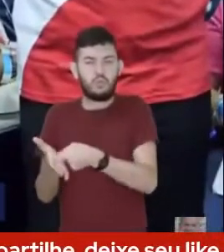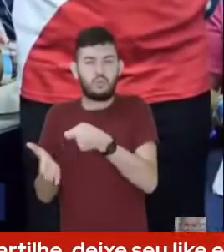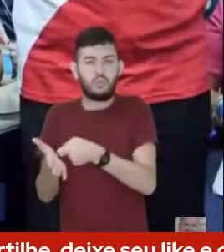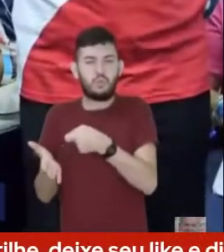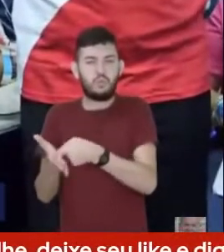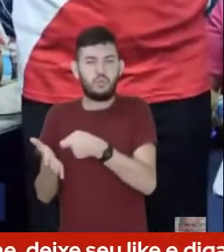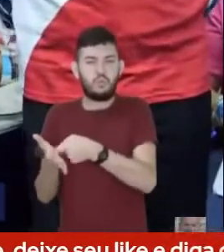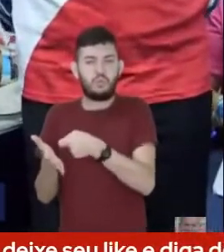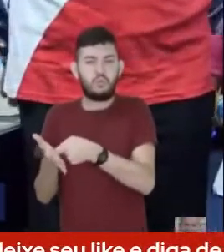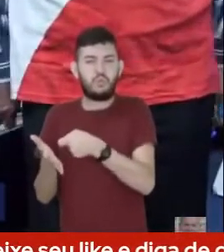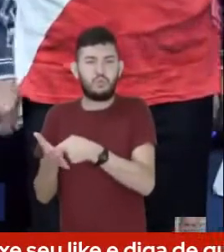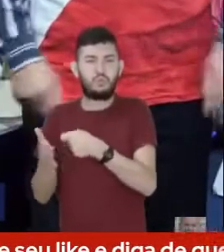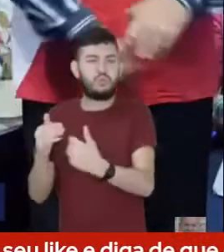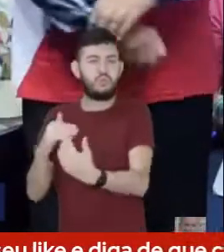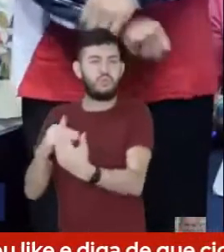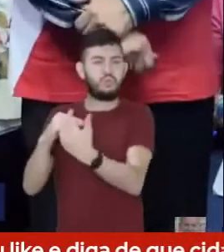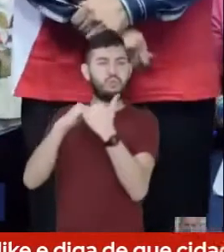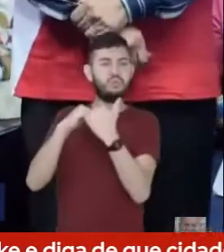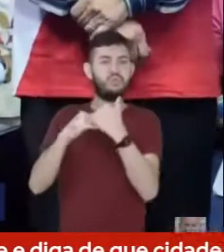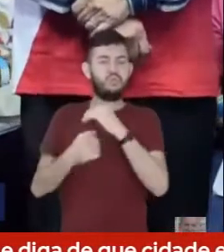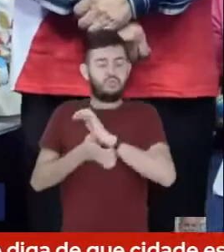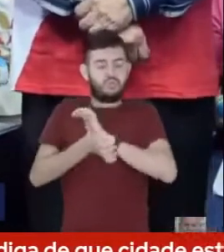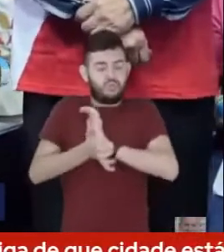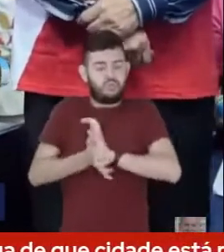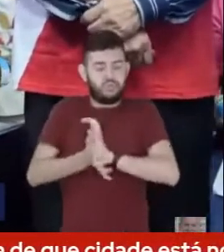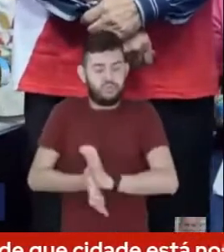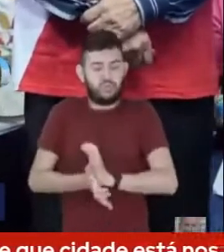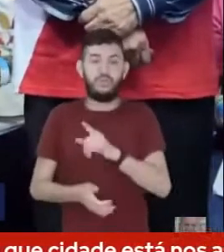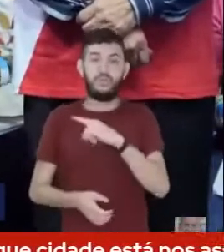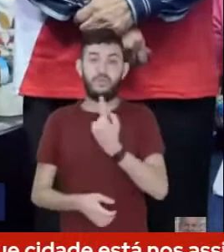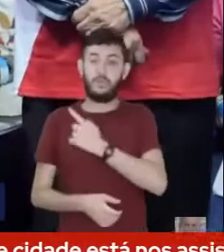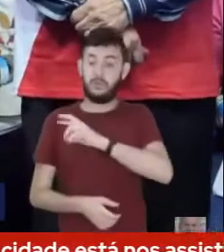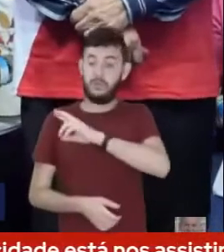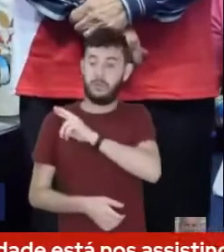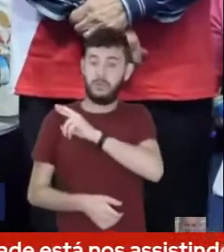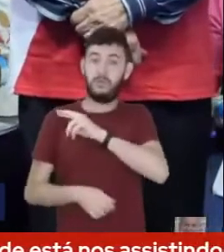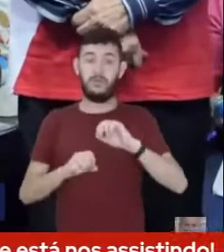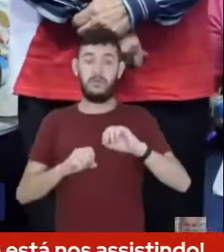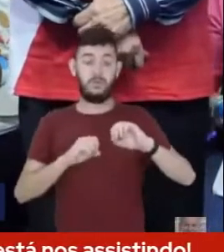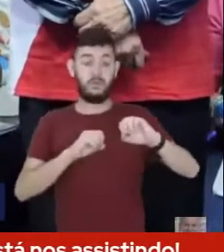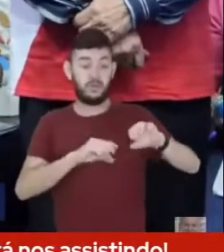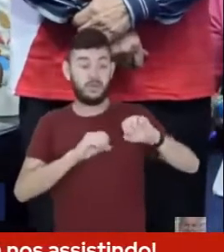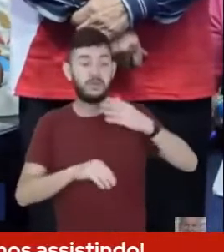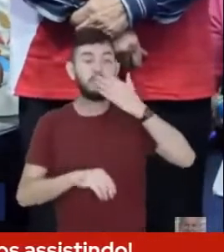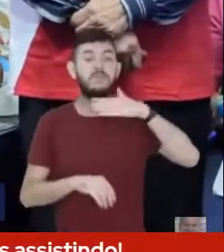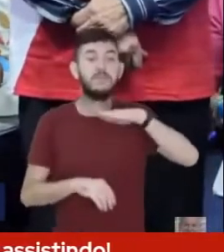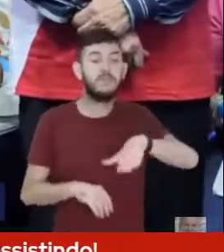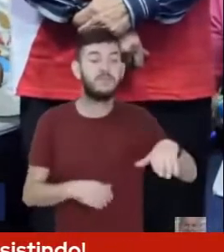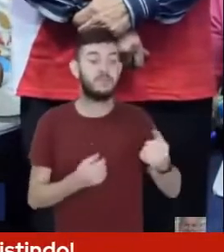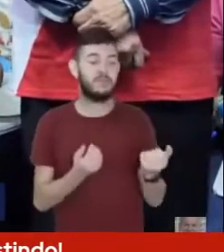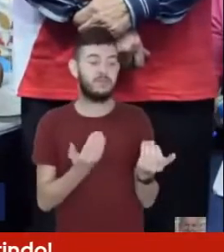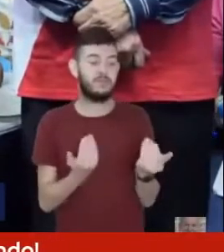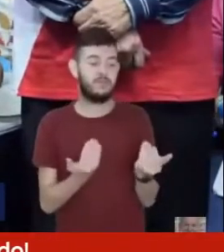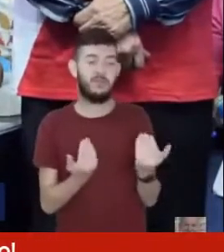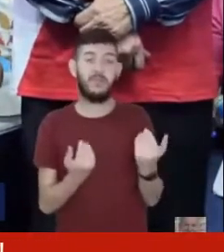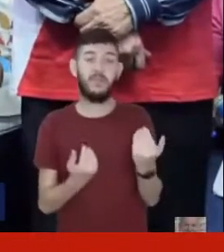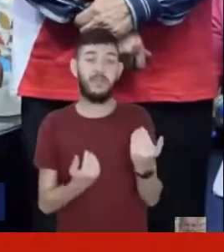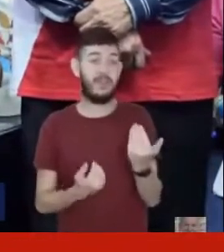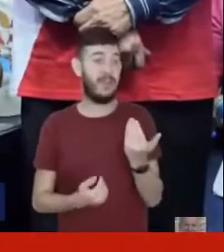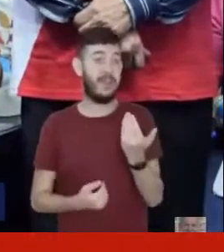pela educação de nossas crianças, dos nossos jovens, pela segurança alimentar de nossas